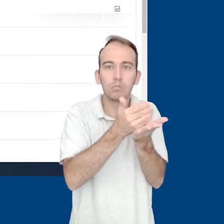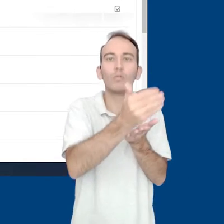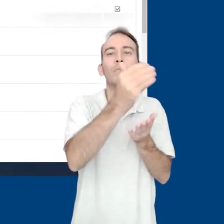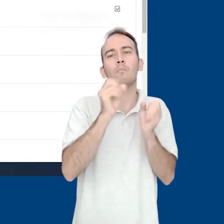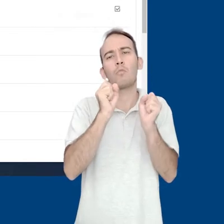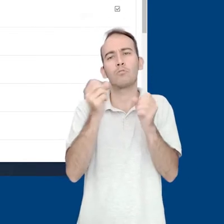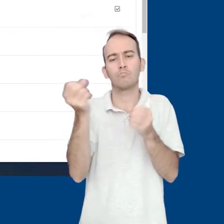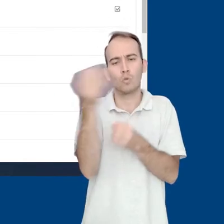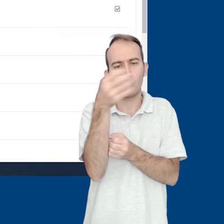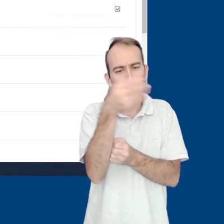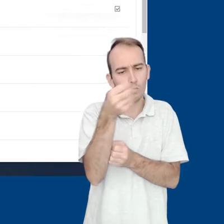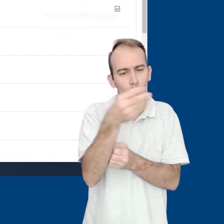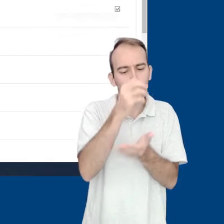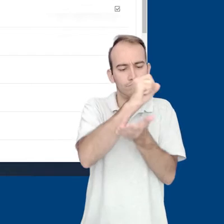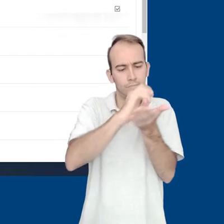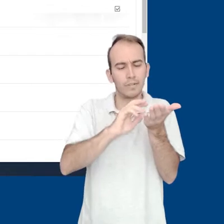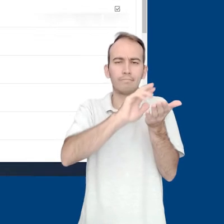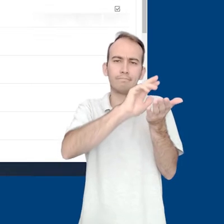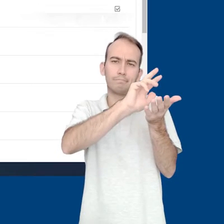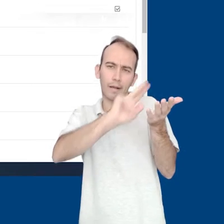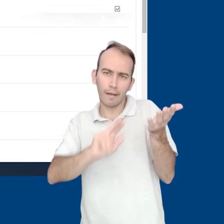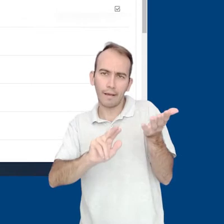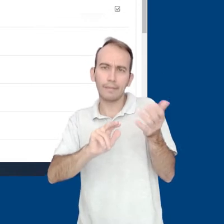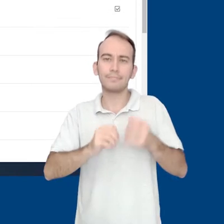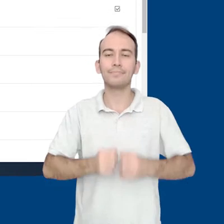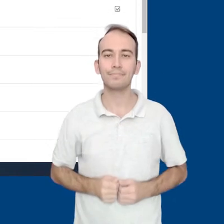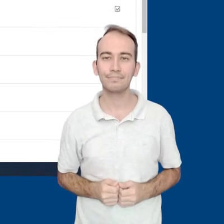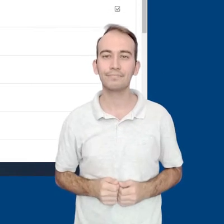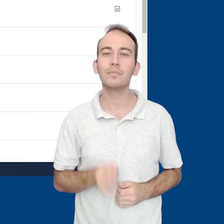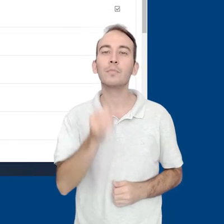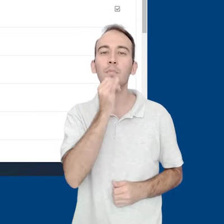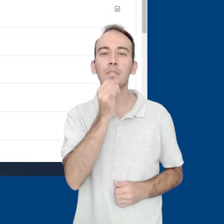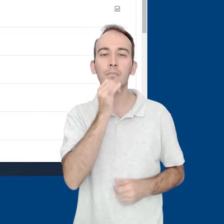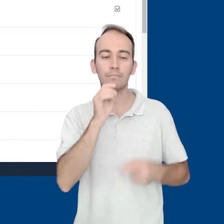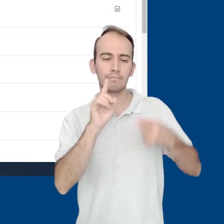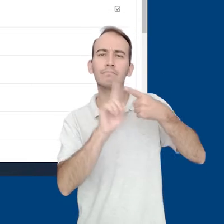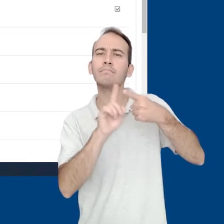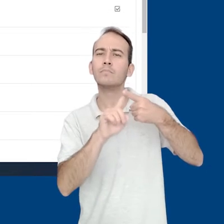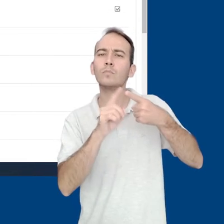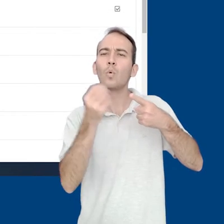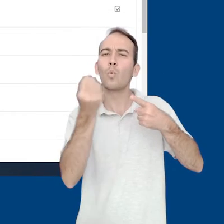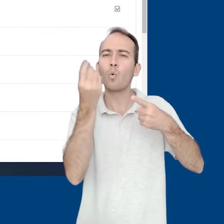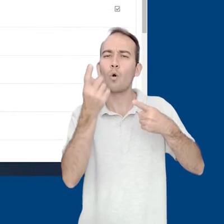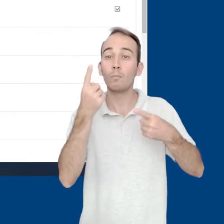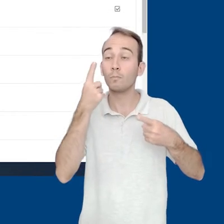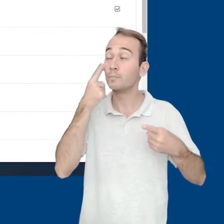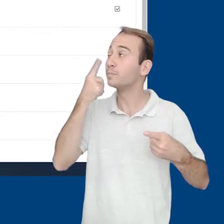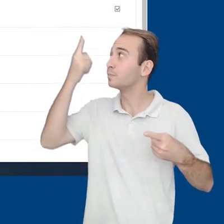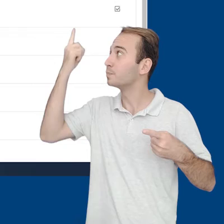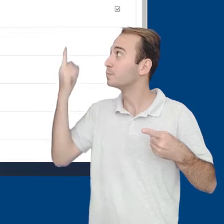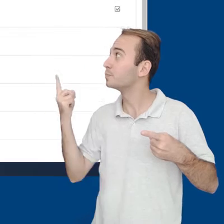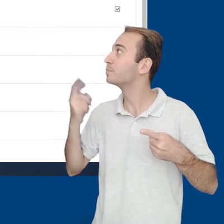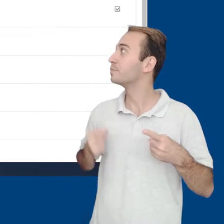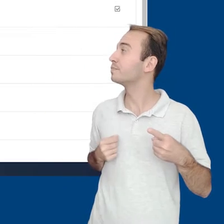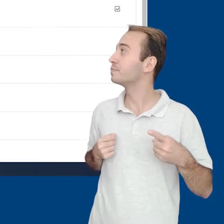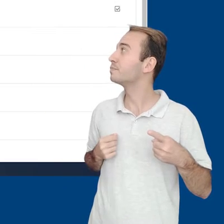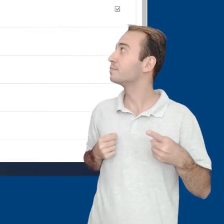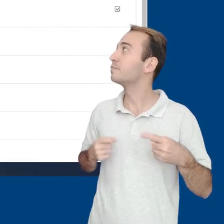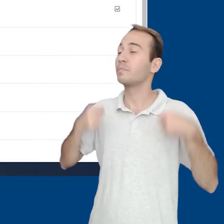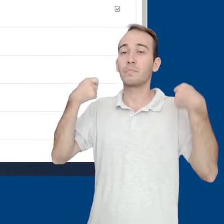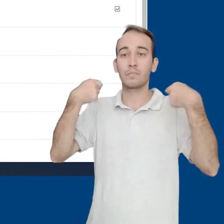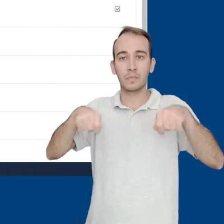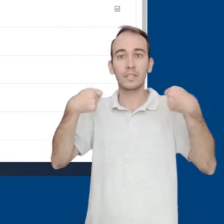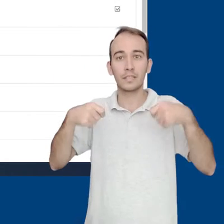inserir novos recursos e atividades. Para acessar a página de configurações do curso é